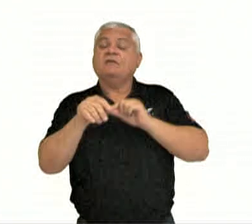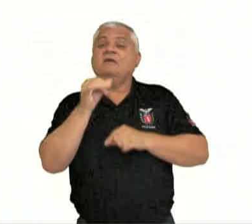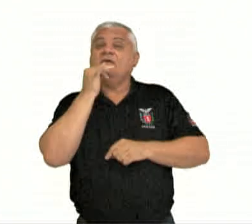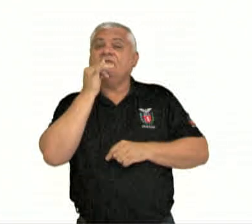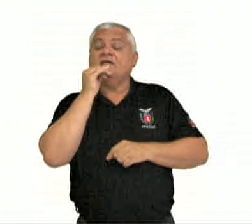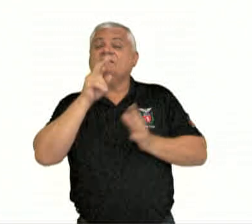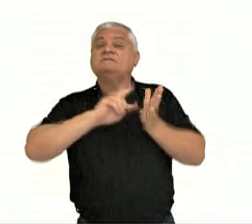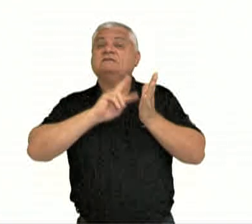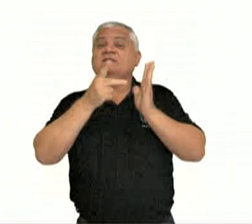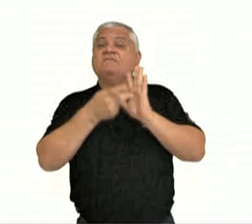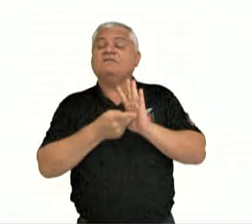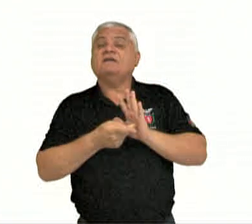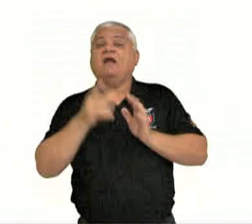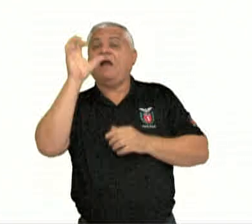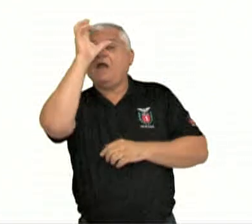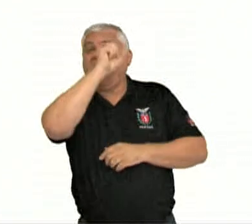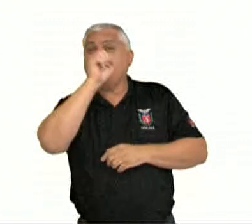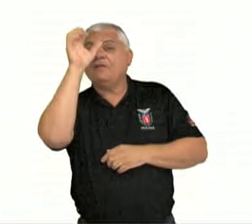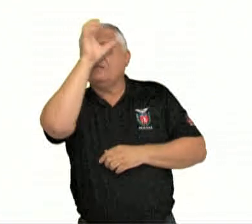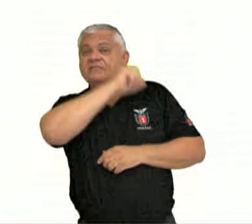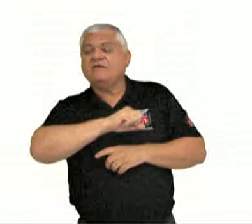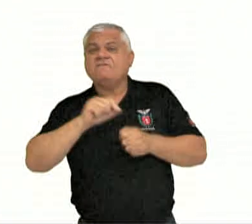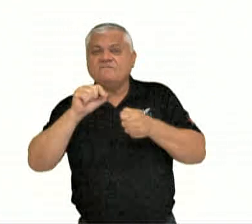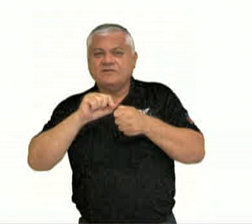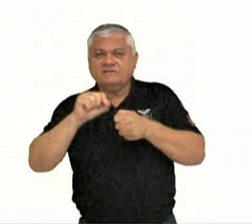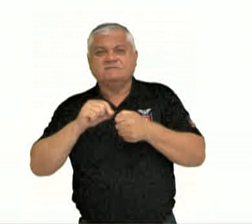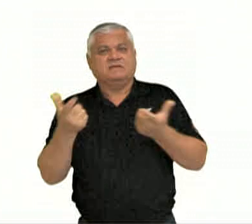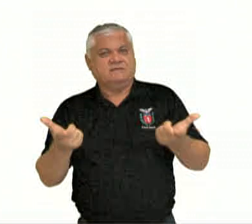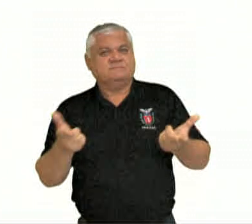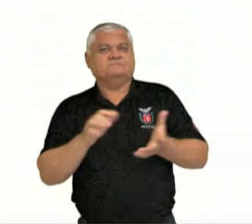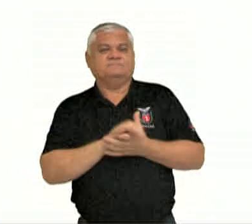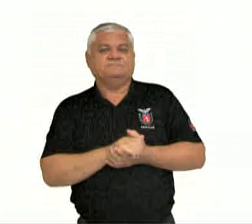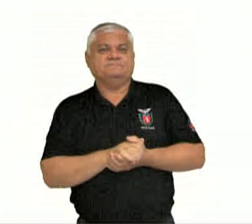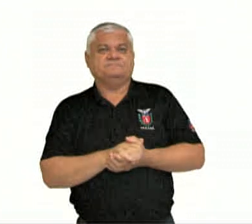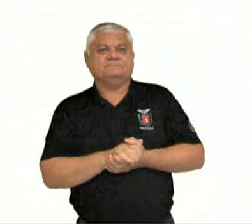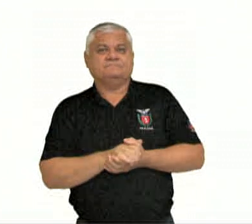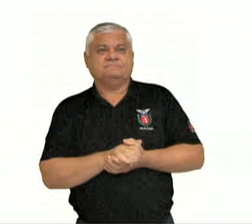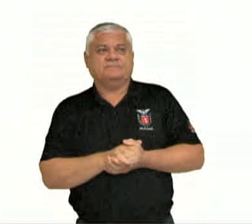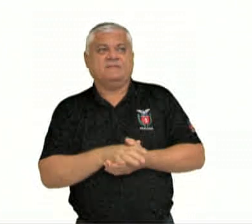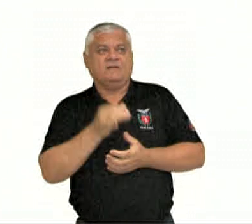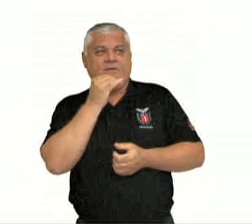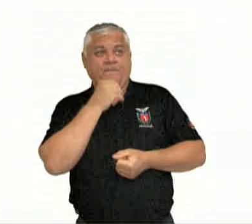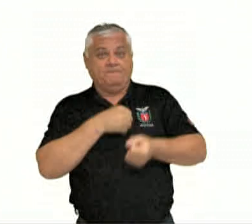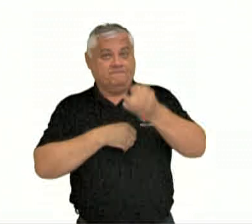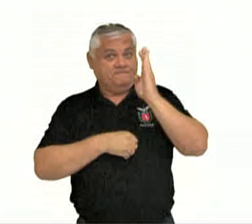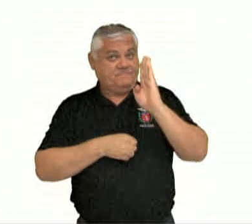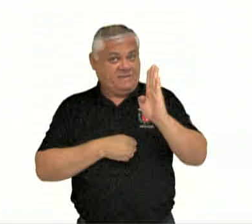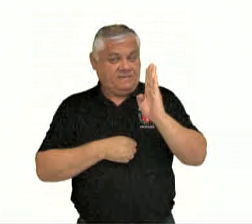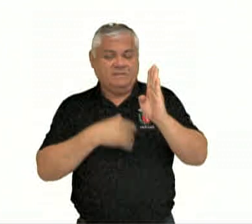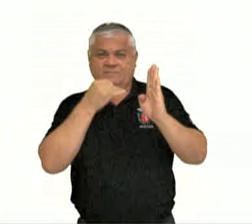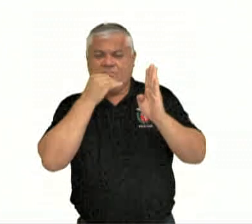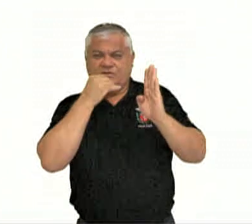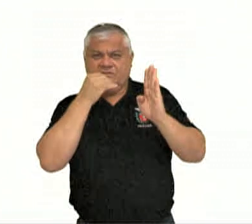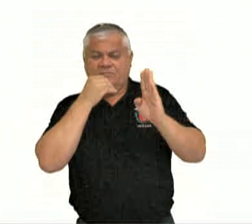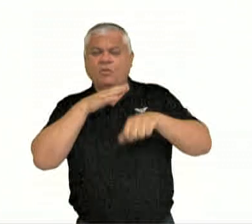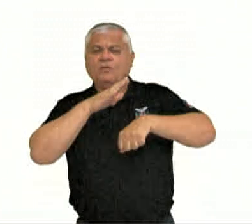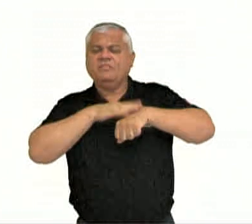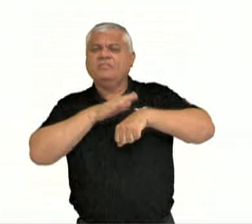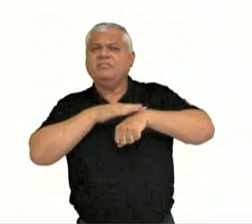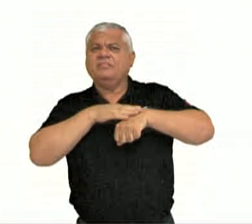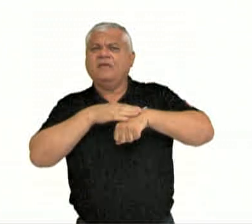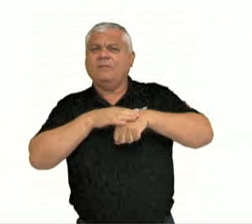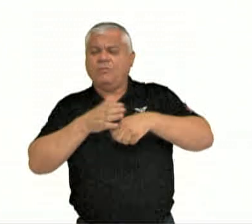que significa aprender fazendo. O contraste temporal está em